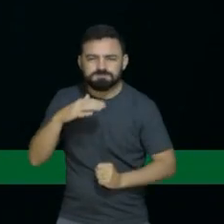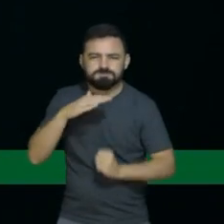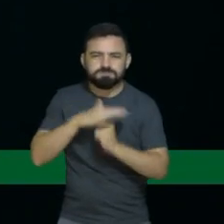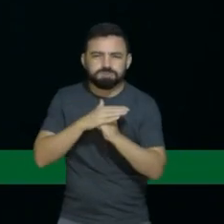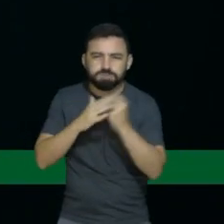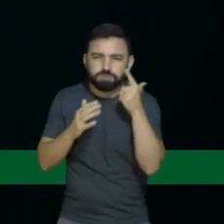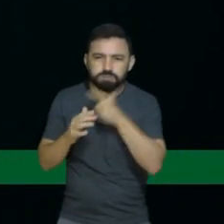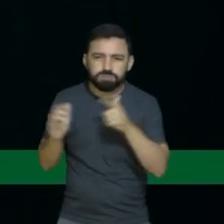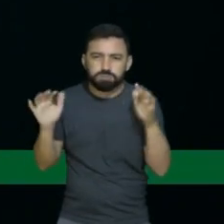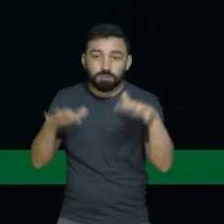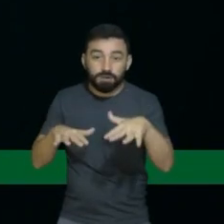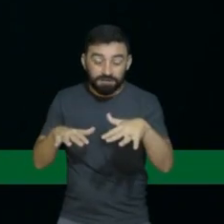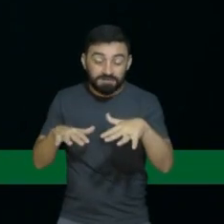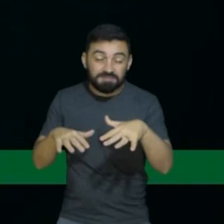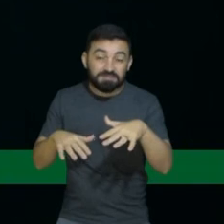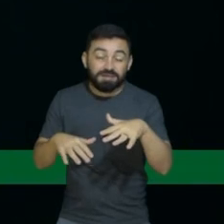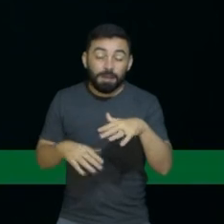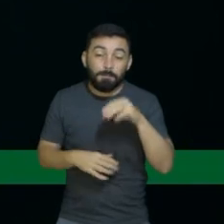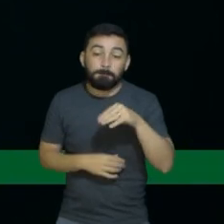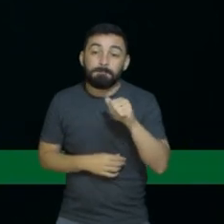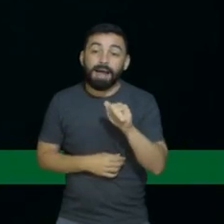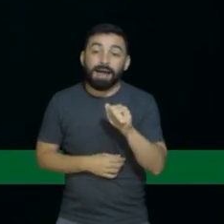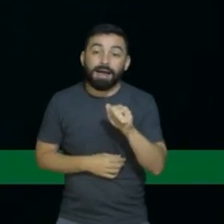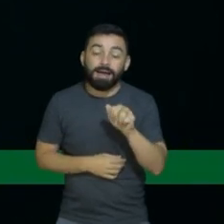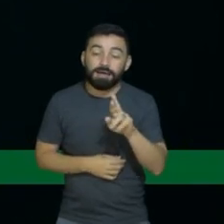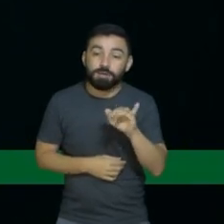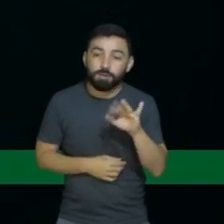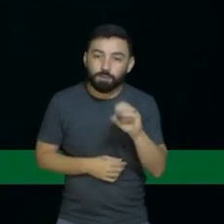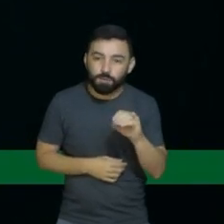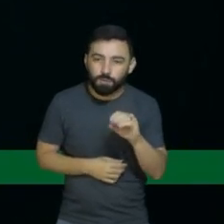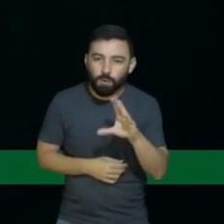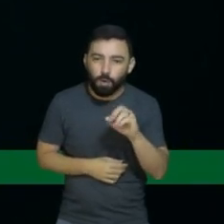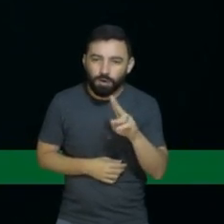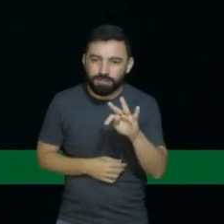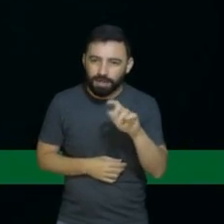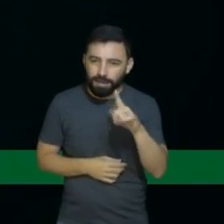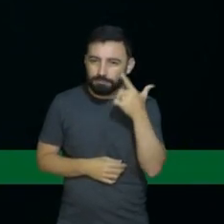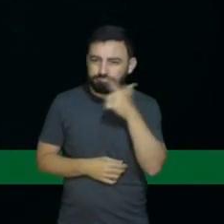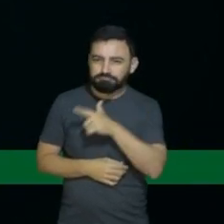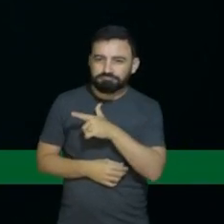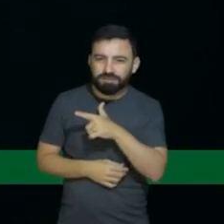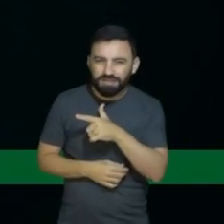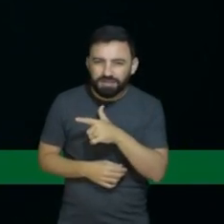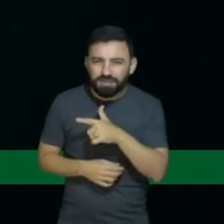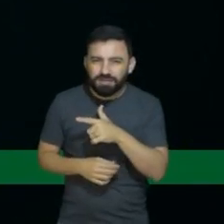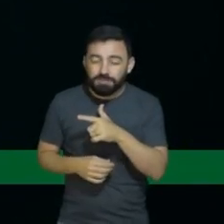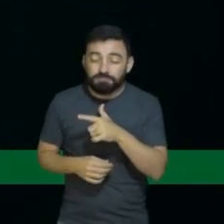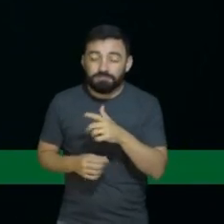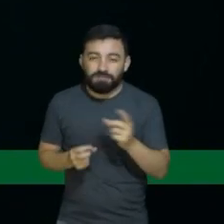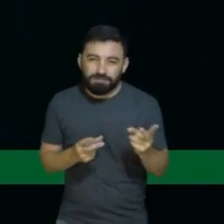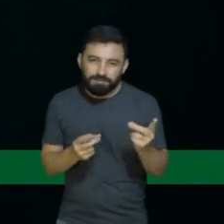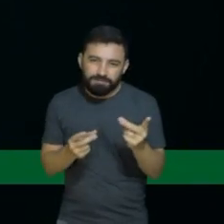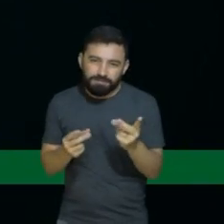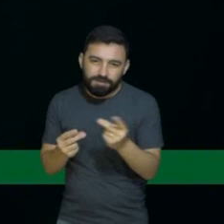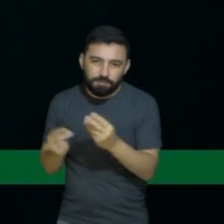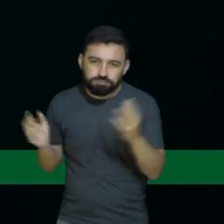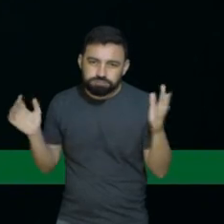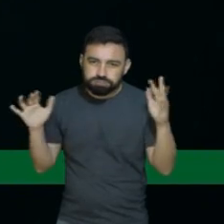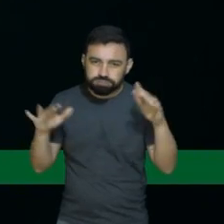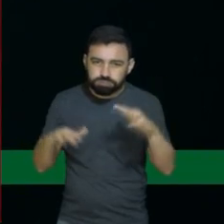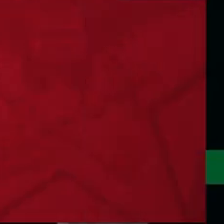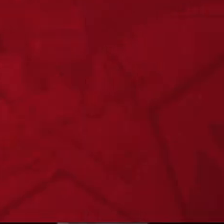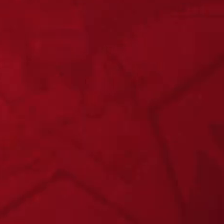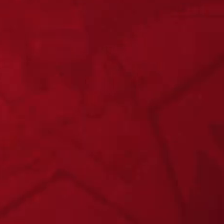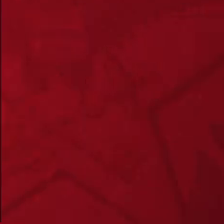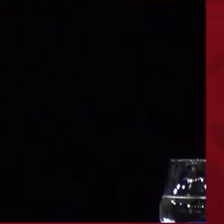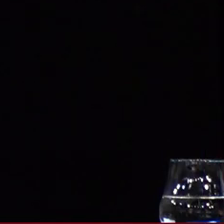da palestra do Mário Sérgio Cortella. E em menos de dois meses, nós fizemos duas sessões, venda de duas sessões para o Mário Sérgio Cortella